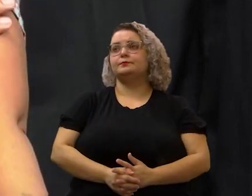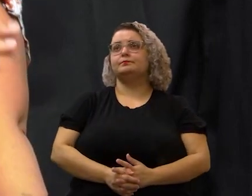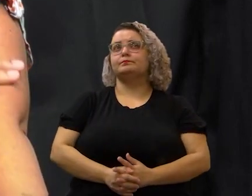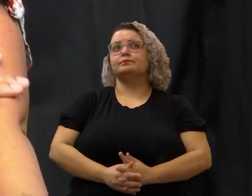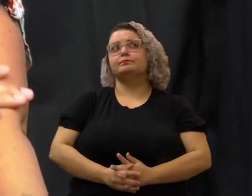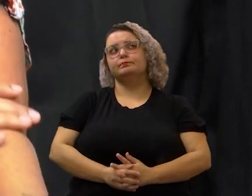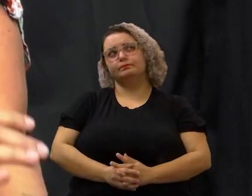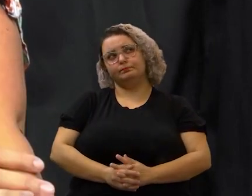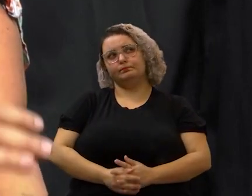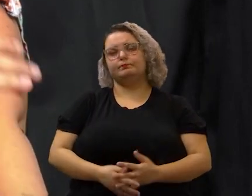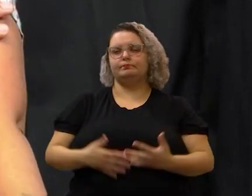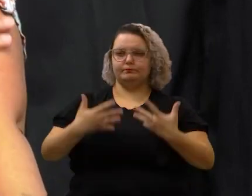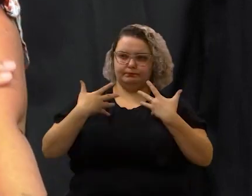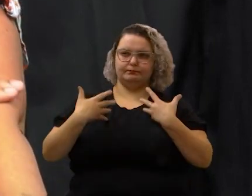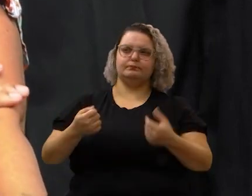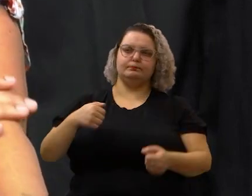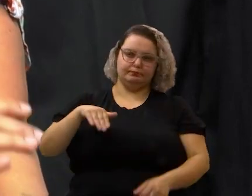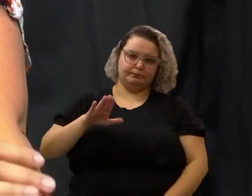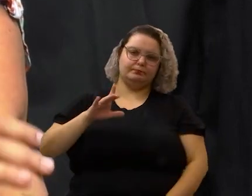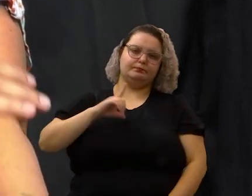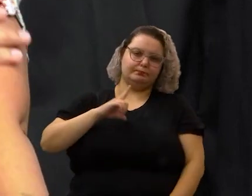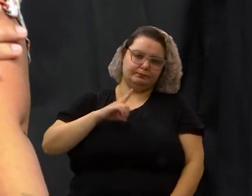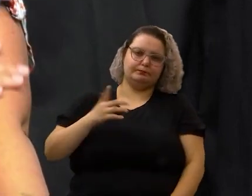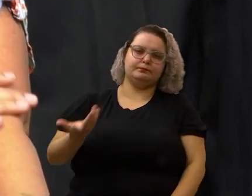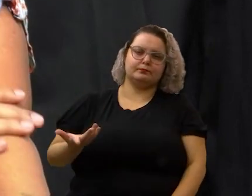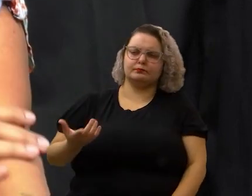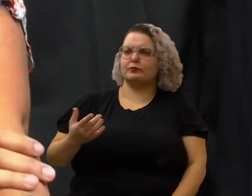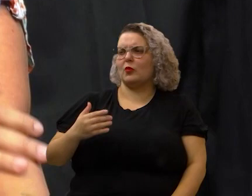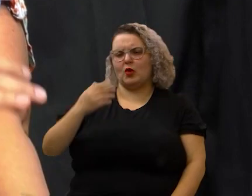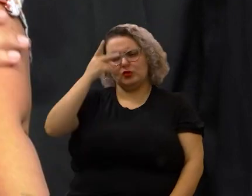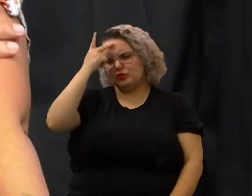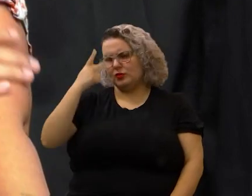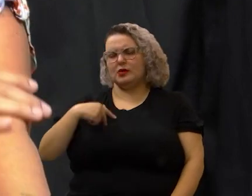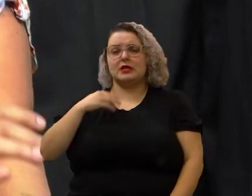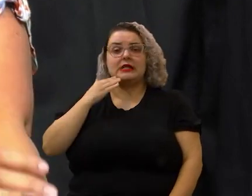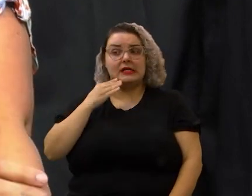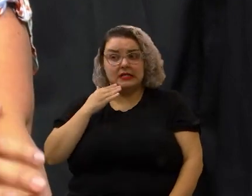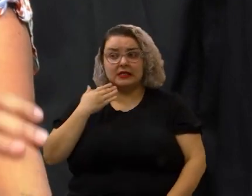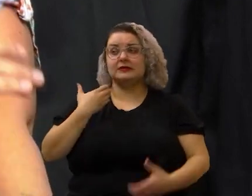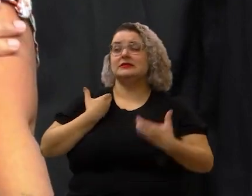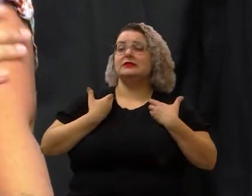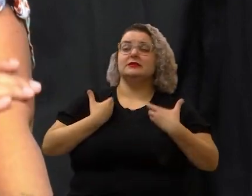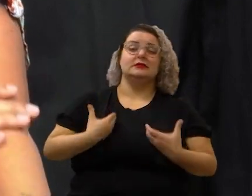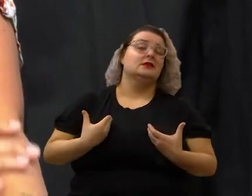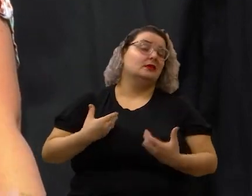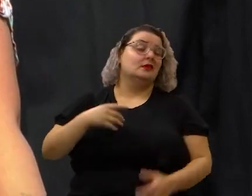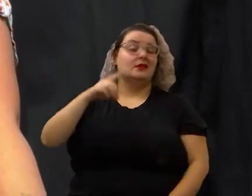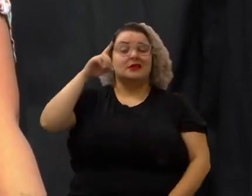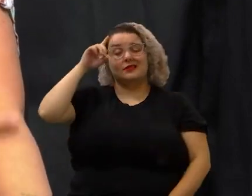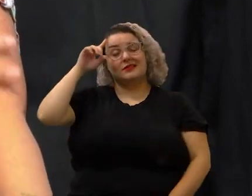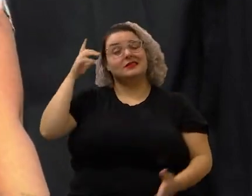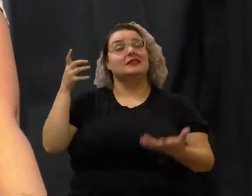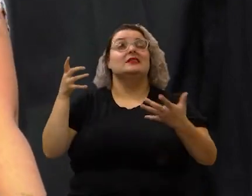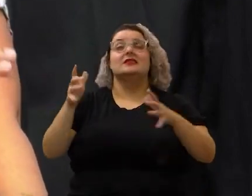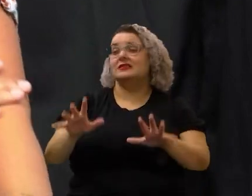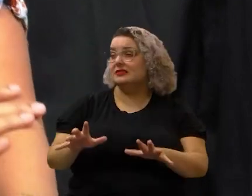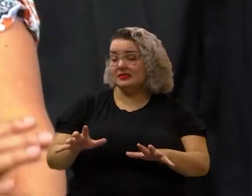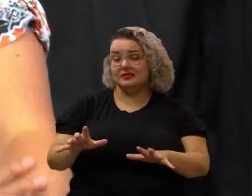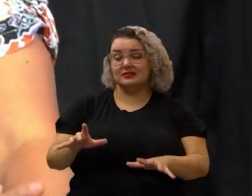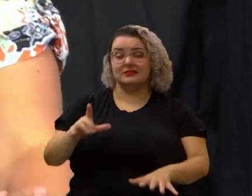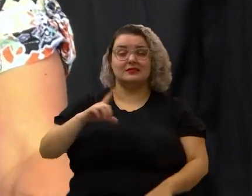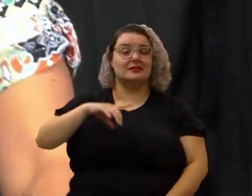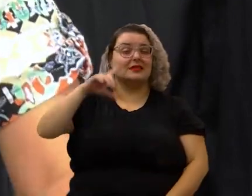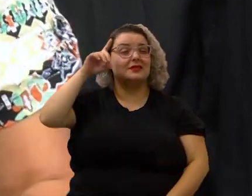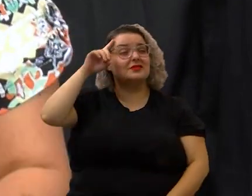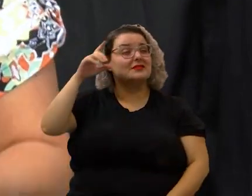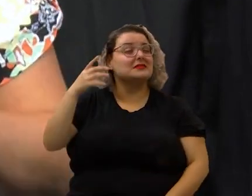papel. Então, eu tenho me aceitado mais, assim, até mesmo os nossos defeitos, nosso cansaço, aquele dia que você não tá